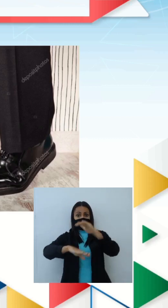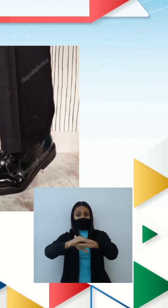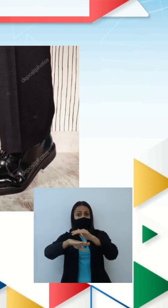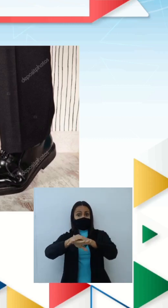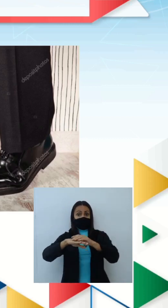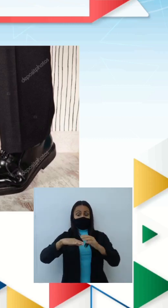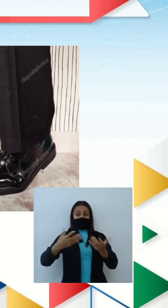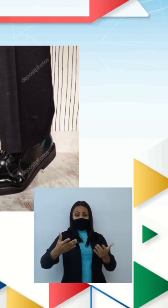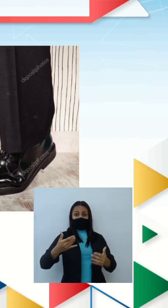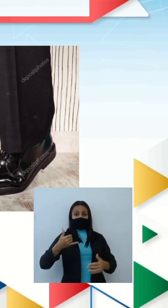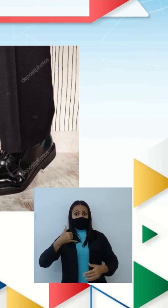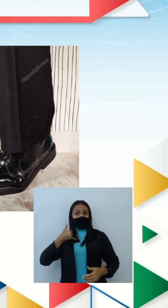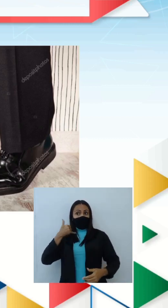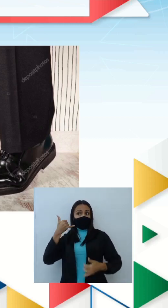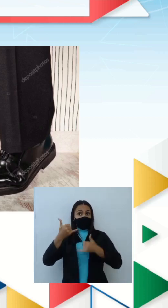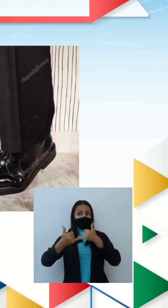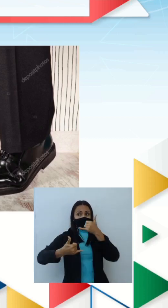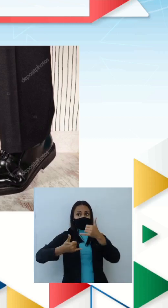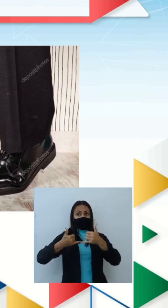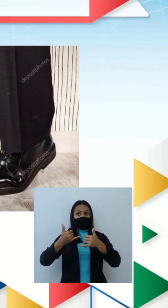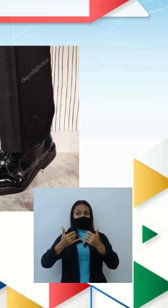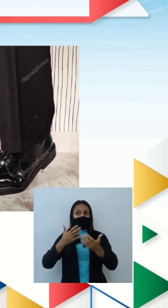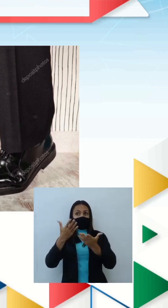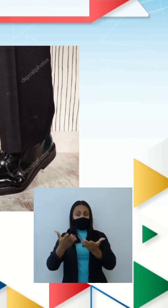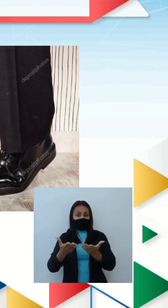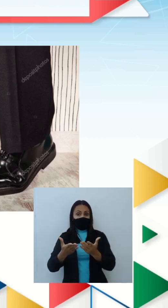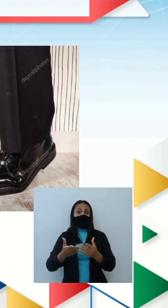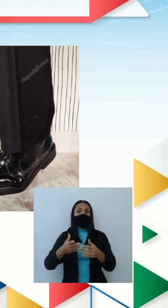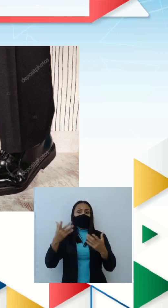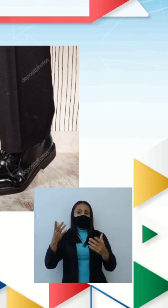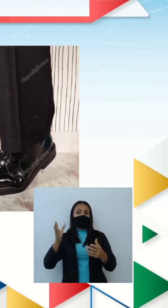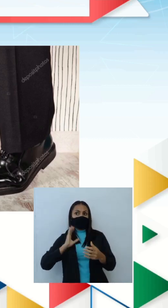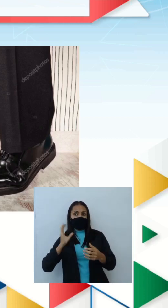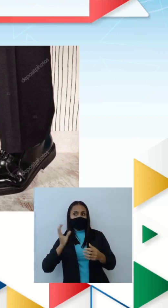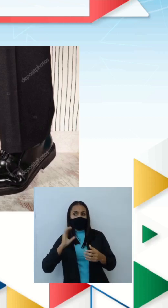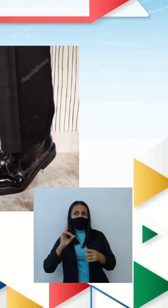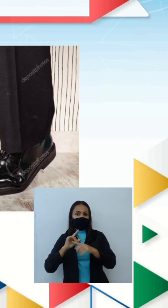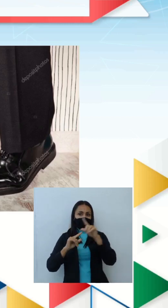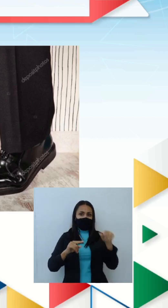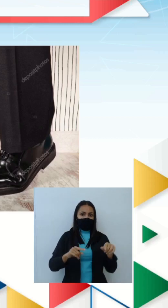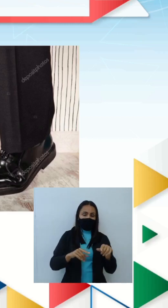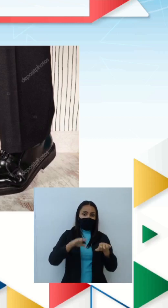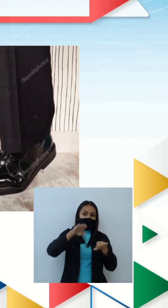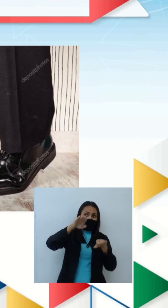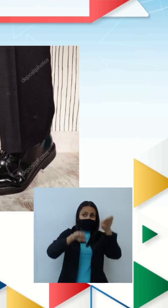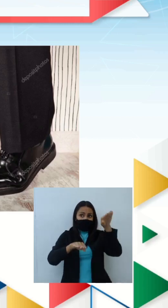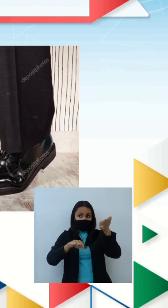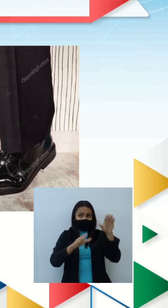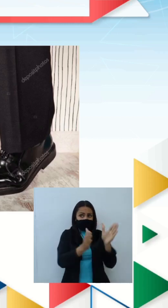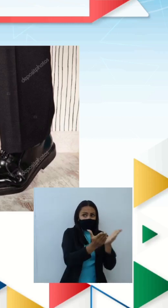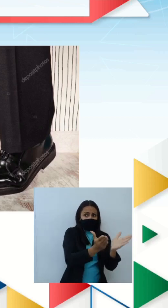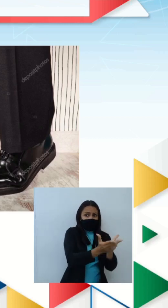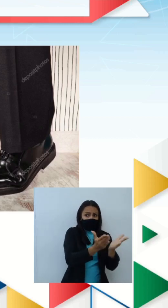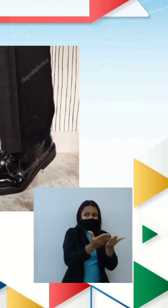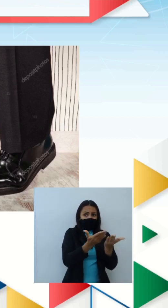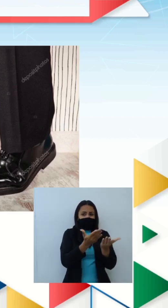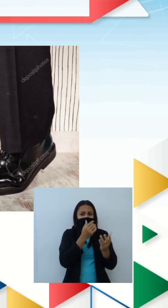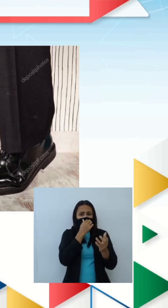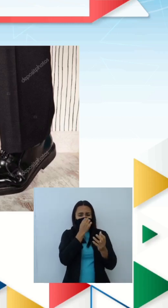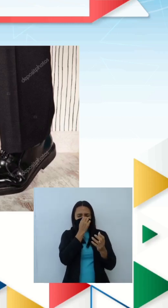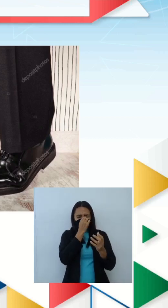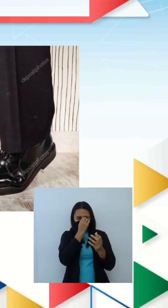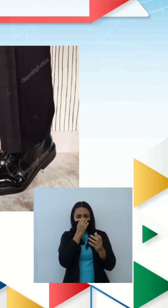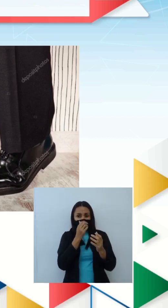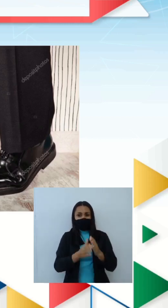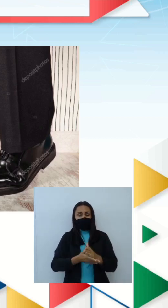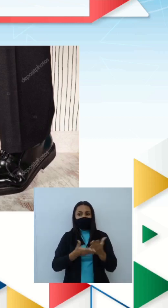representando o rico. E um sapato e uma calça jeans toda rasgada, representando a desigualdade social em relação ao outro pé. E também